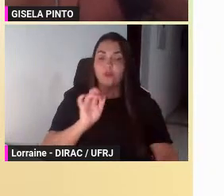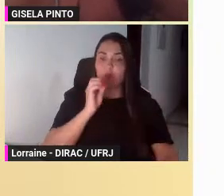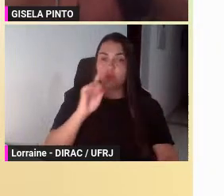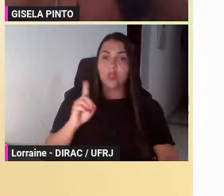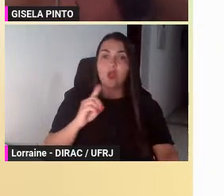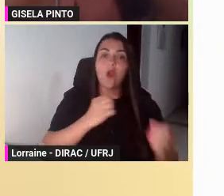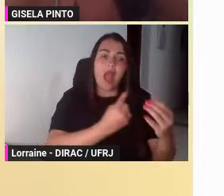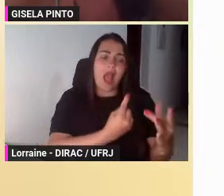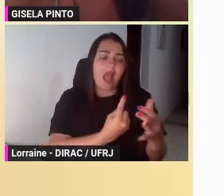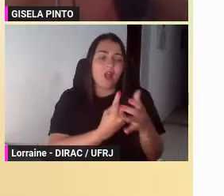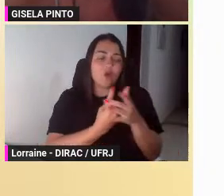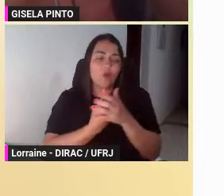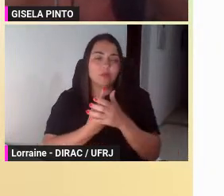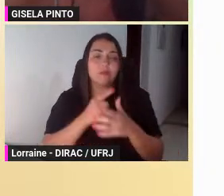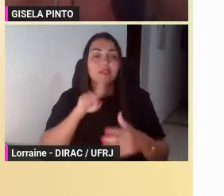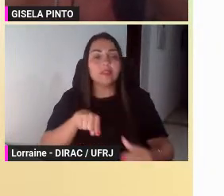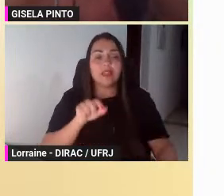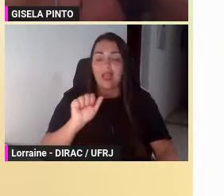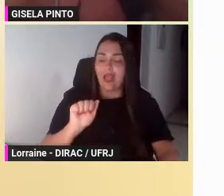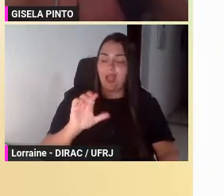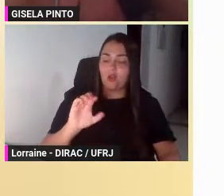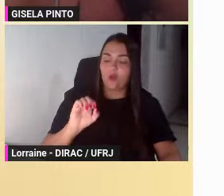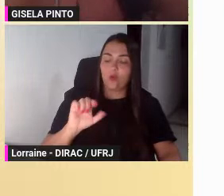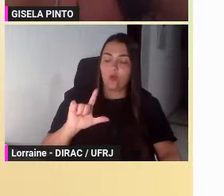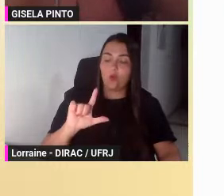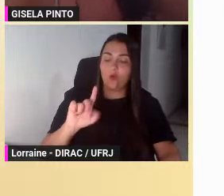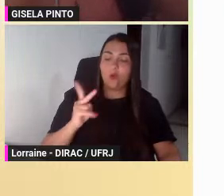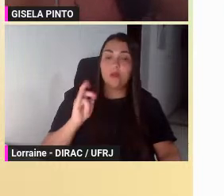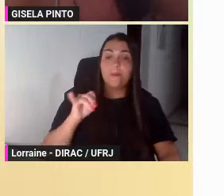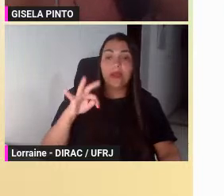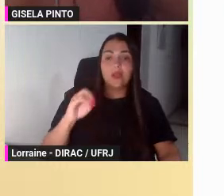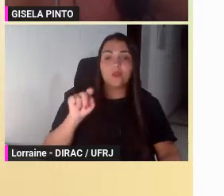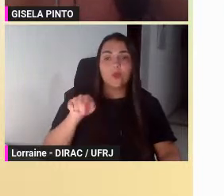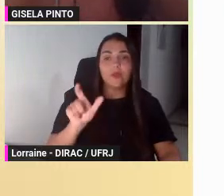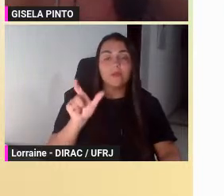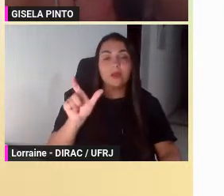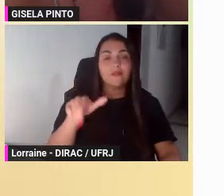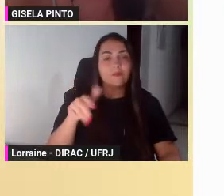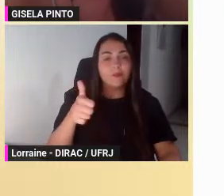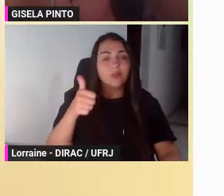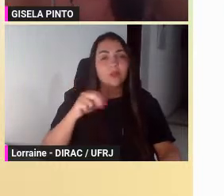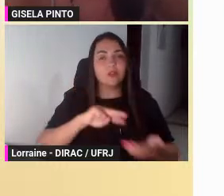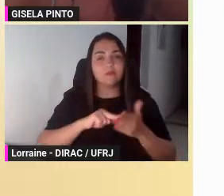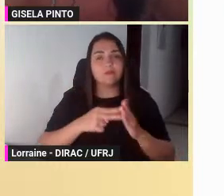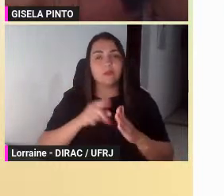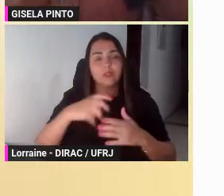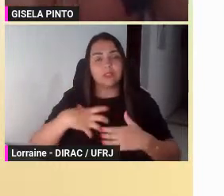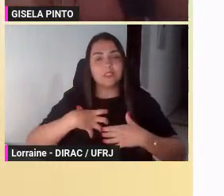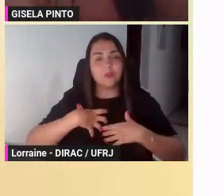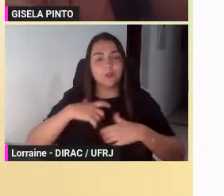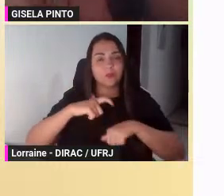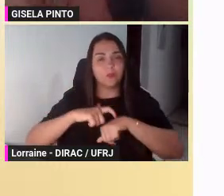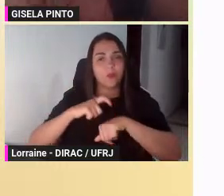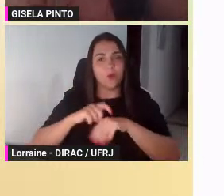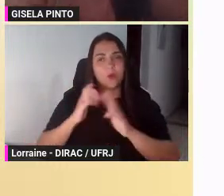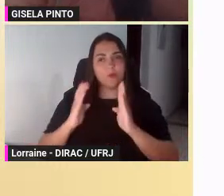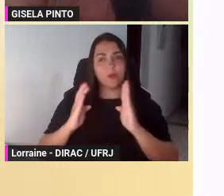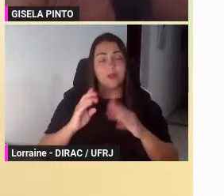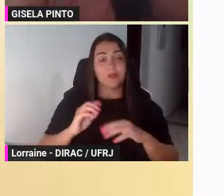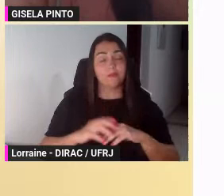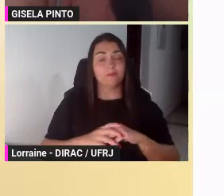uma das palavras que melhor define o sentimento que eu tive naquela ocasião. E quando a gente começa